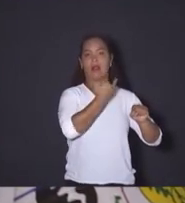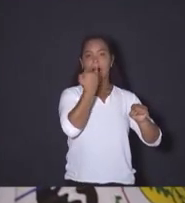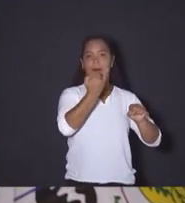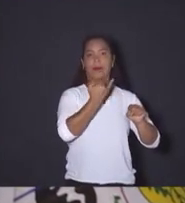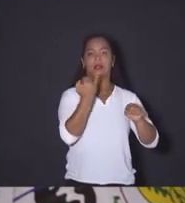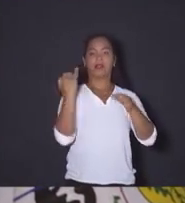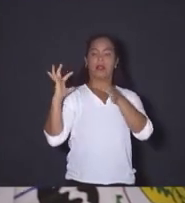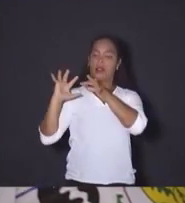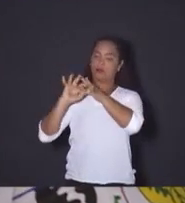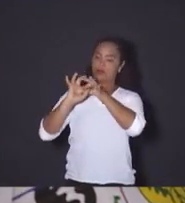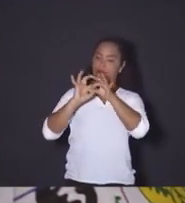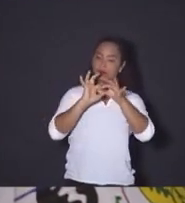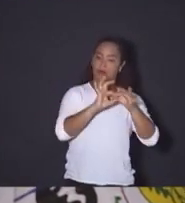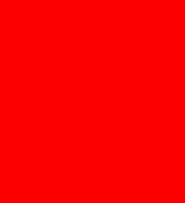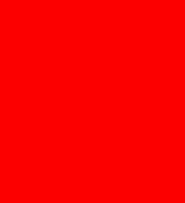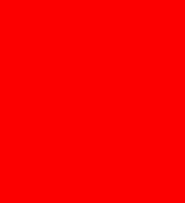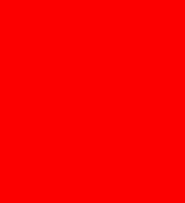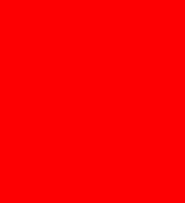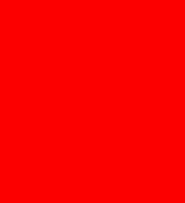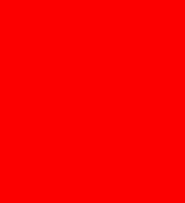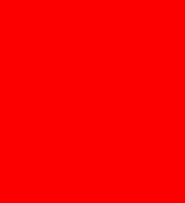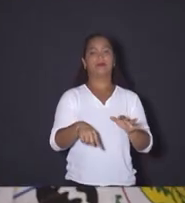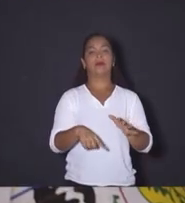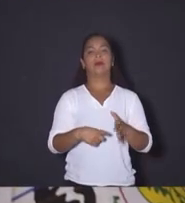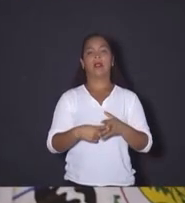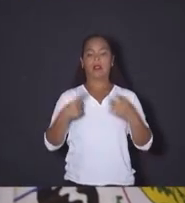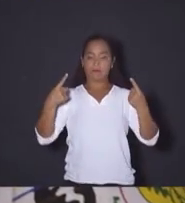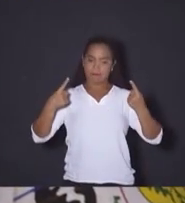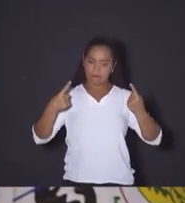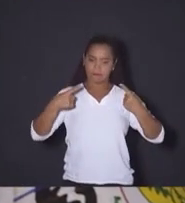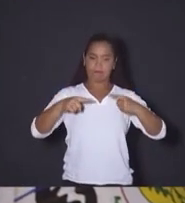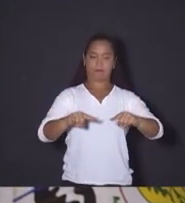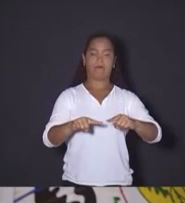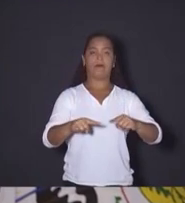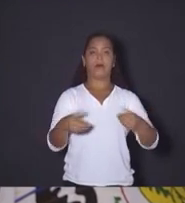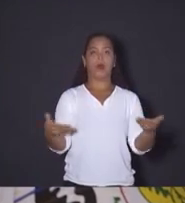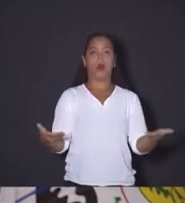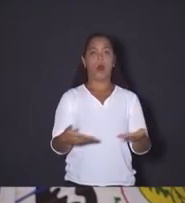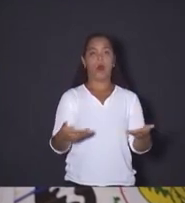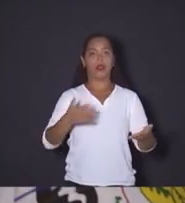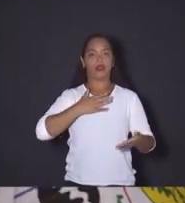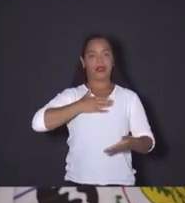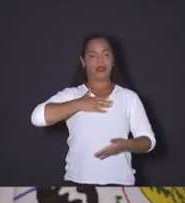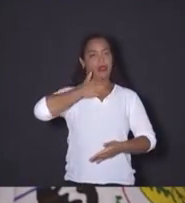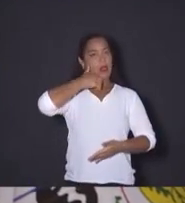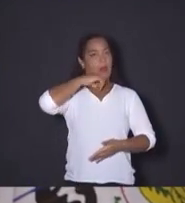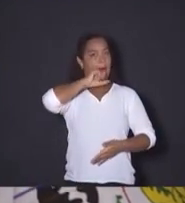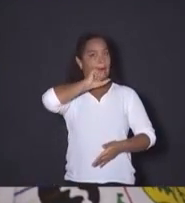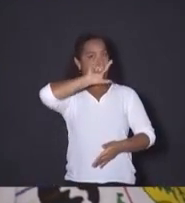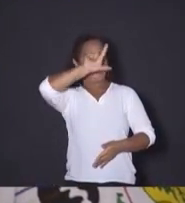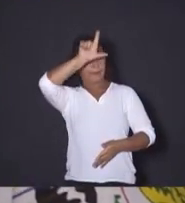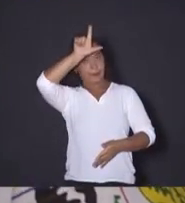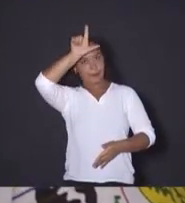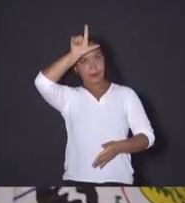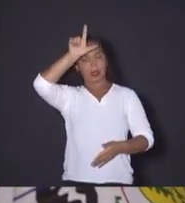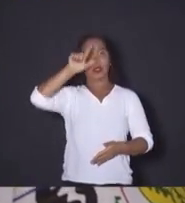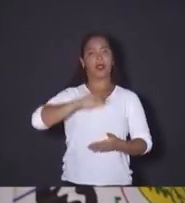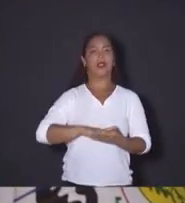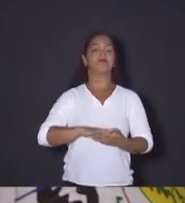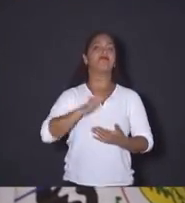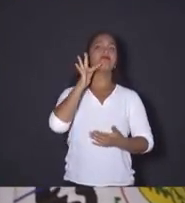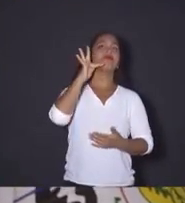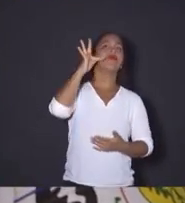contextualidade é justamente hoje eu estou como mãe de santo do terreno amanhã quando não